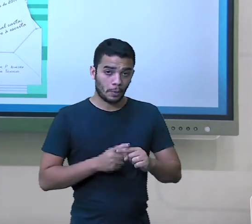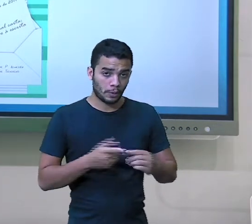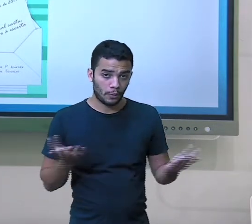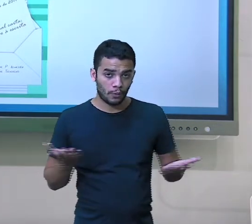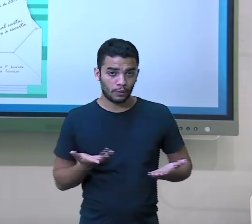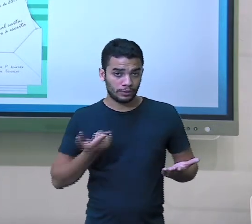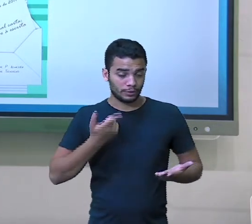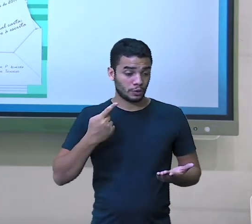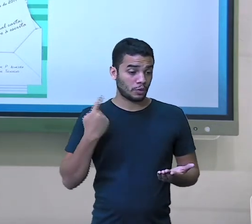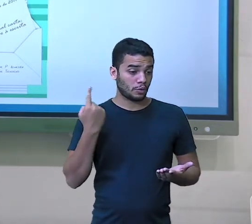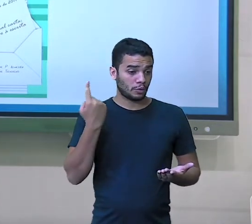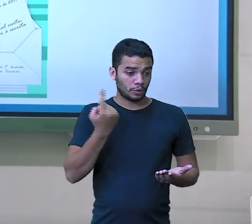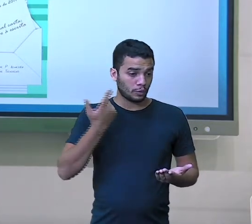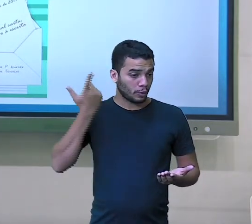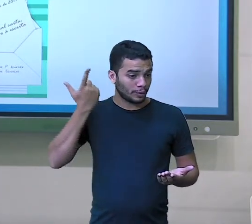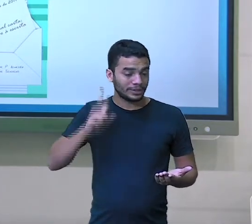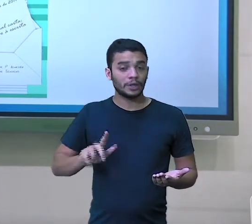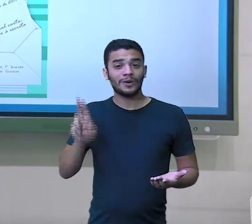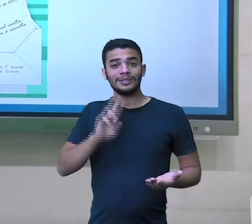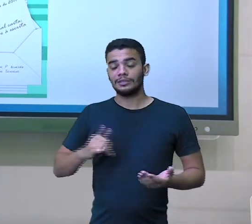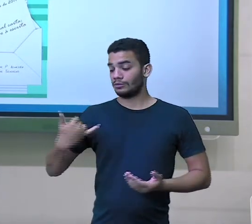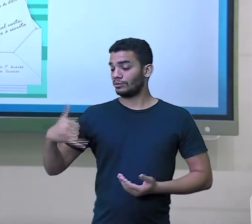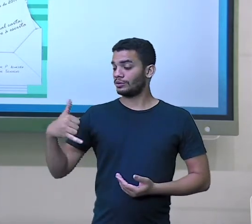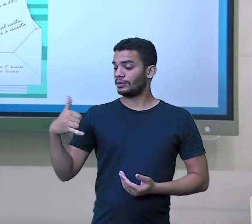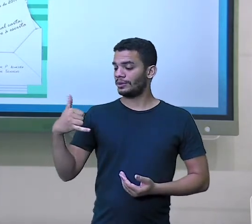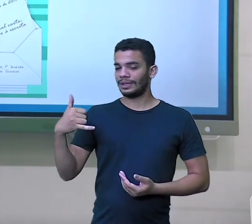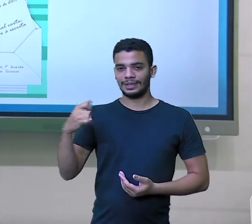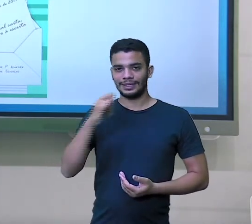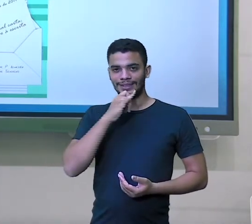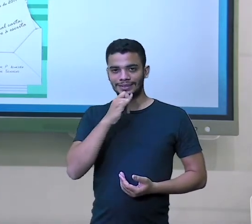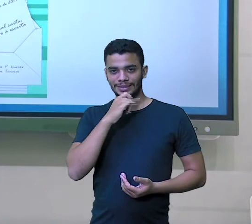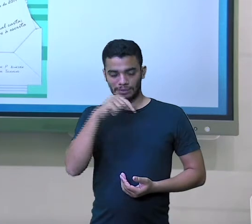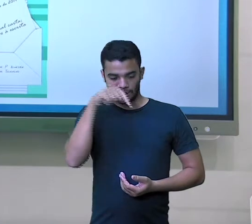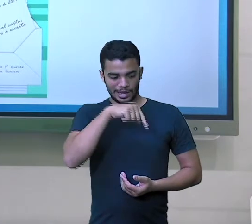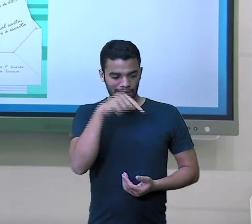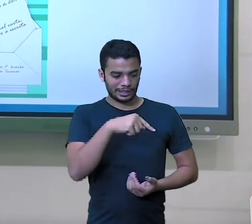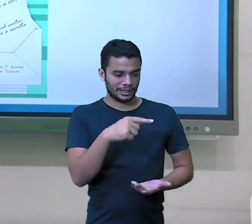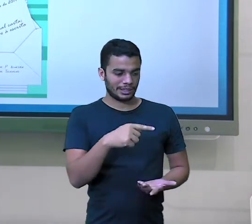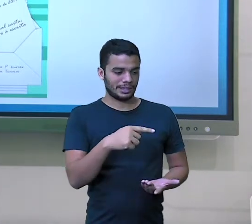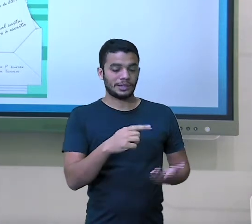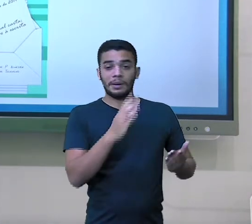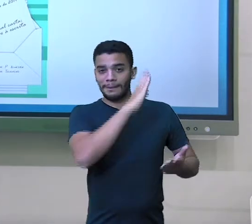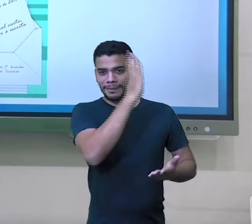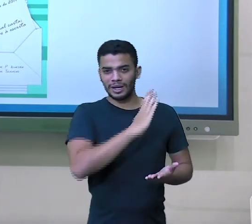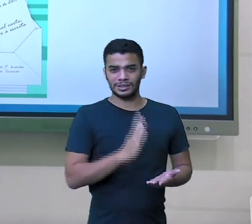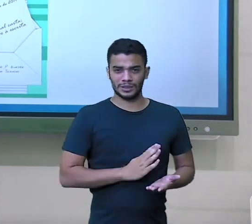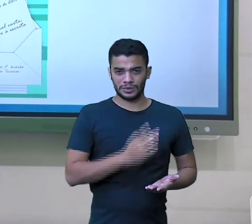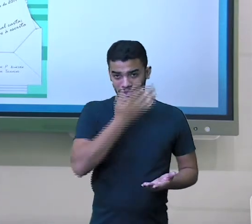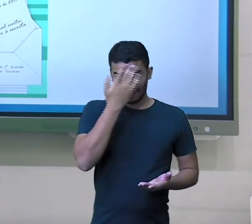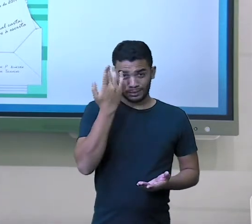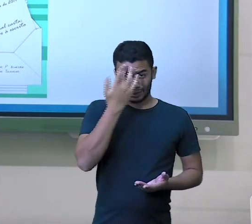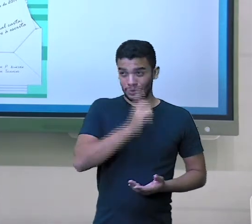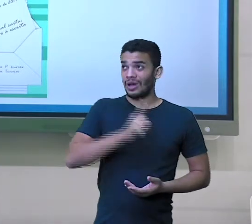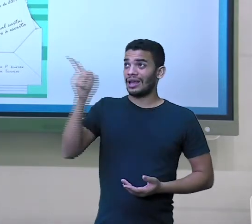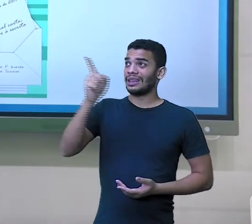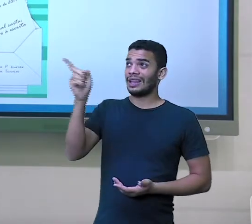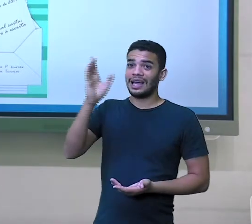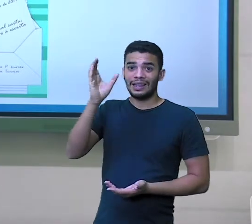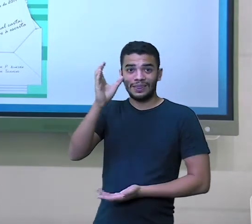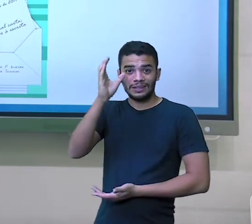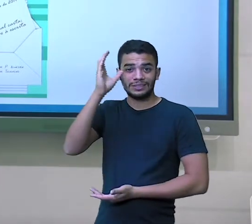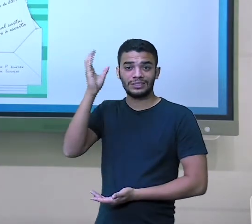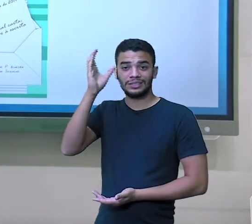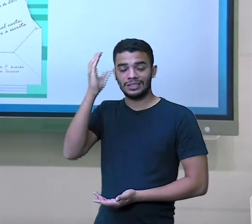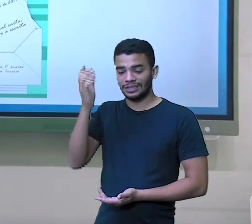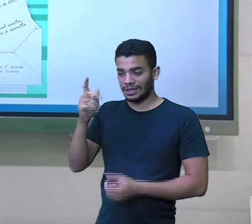uma pessoa que está praticamente no outro lado do mundo e ver a pessoa em nossa tela. Mas antigamente